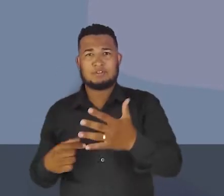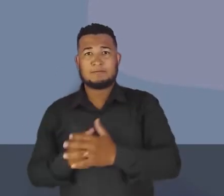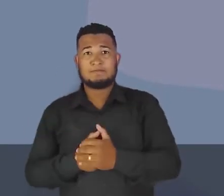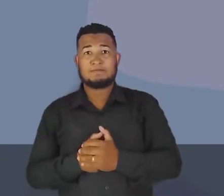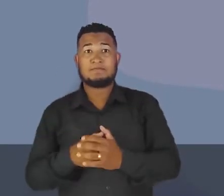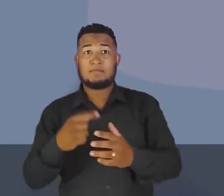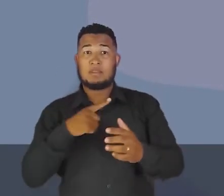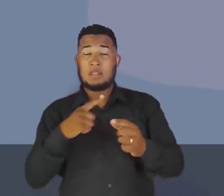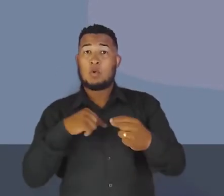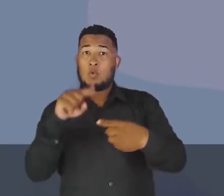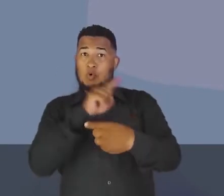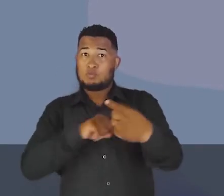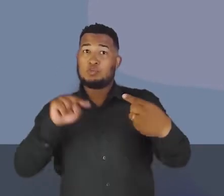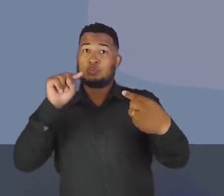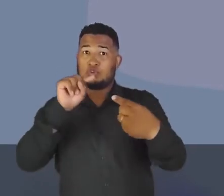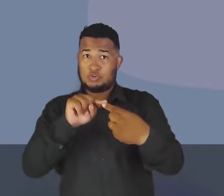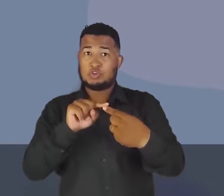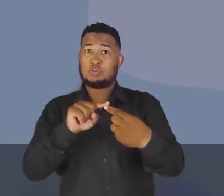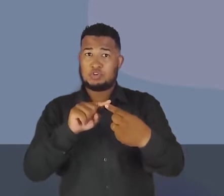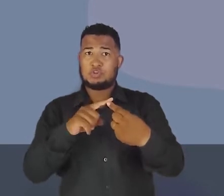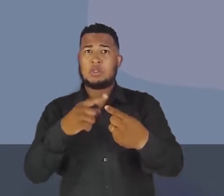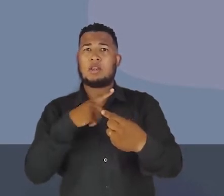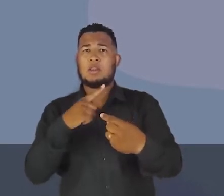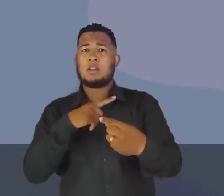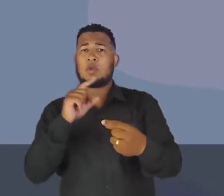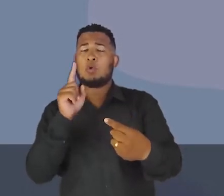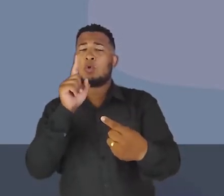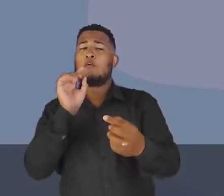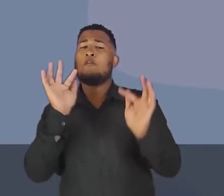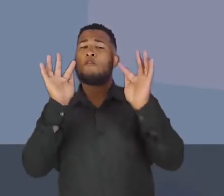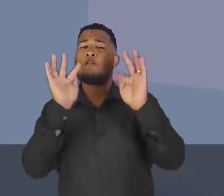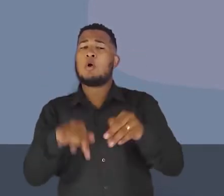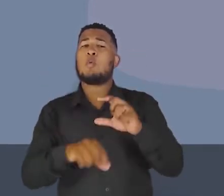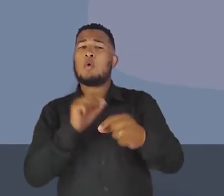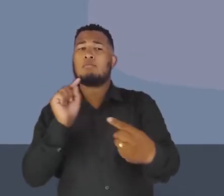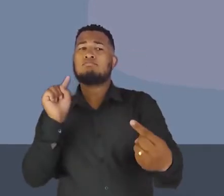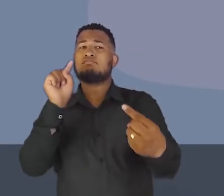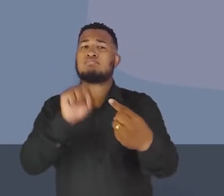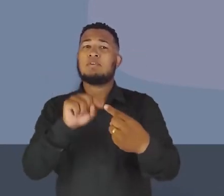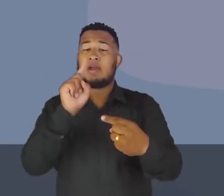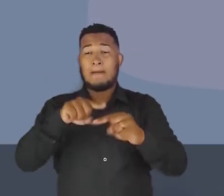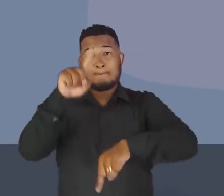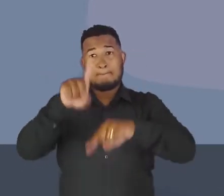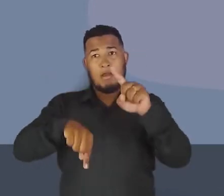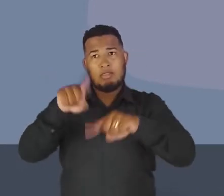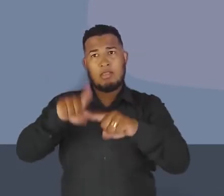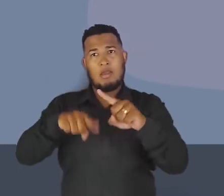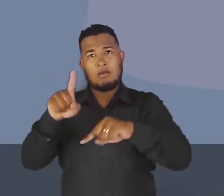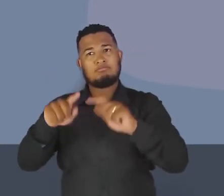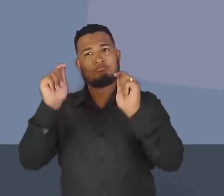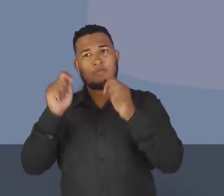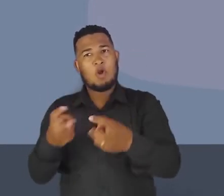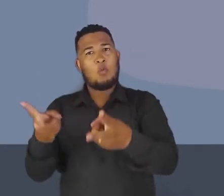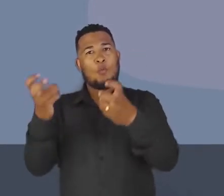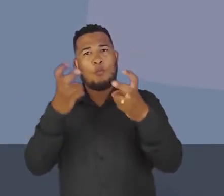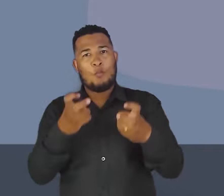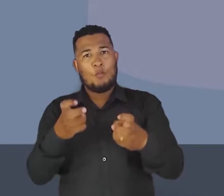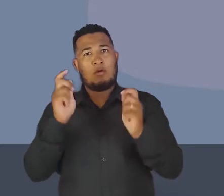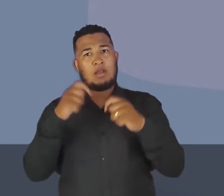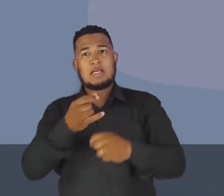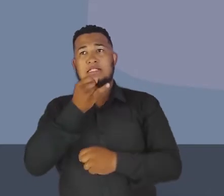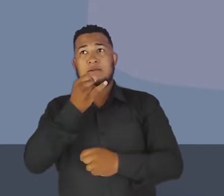um propósito e pode ter como fim a criação de bens materiais, que supram as necessidades de sobrevivência,